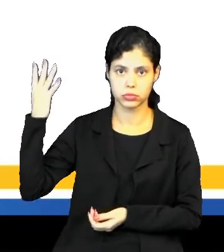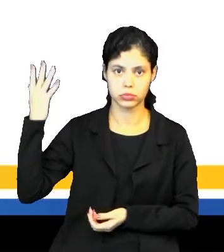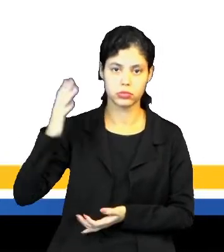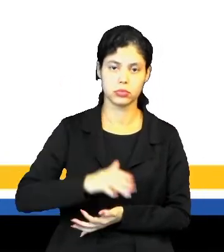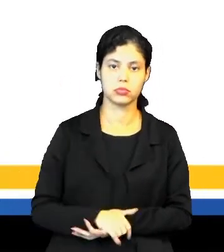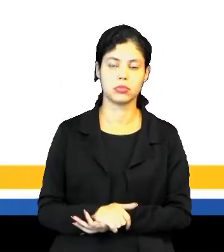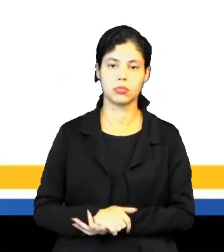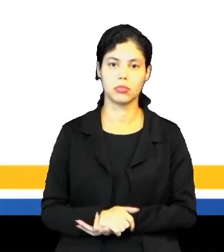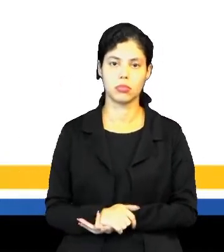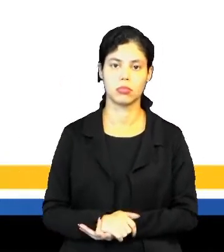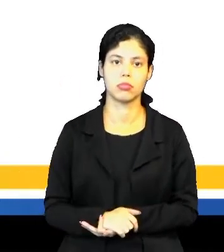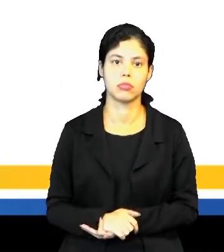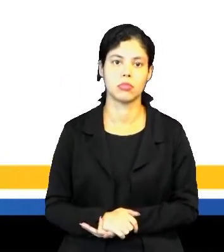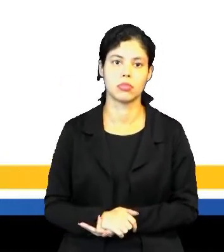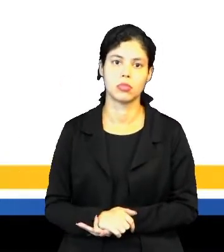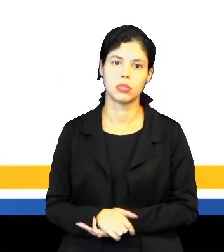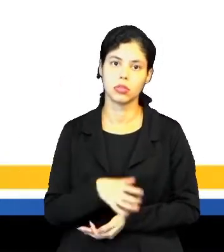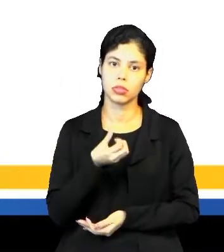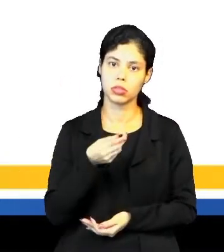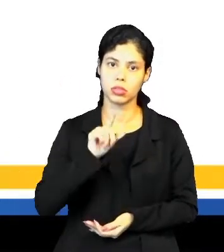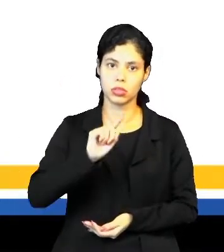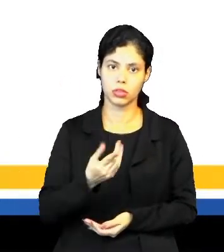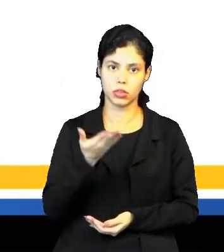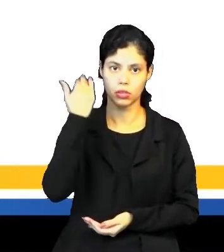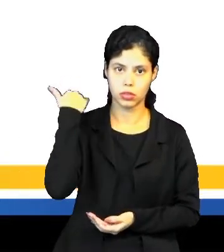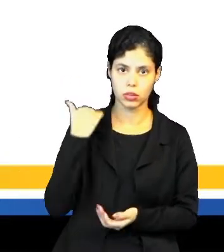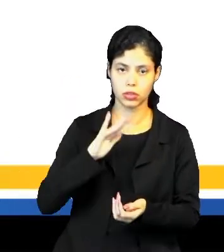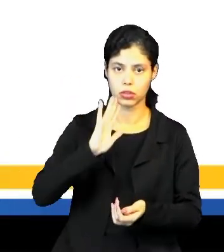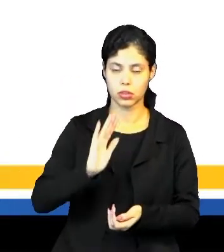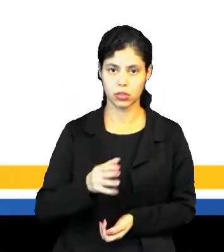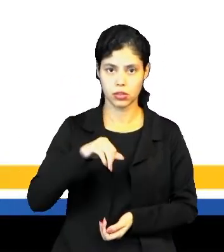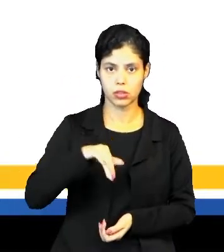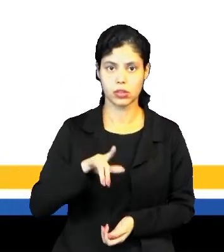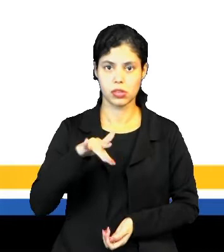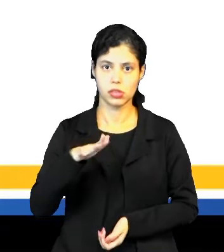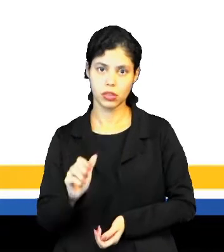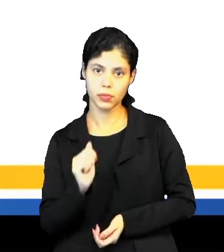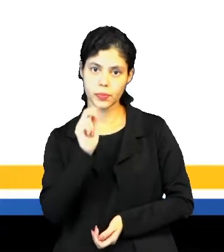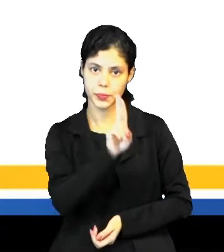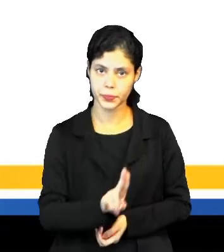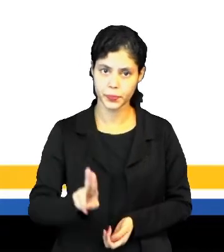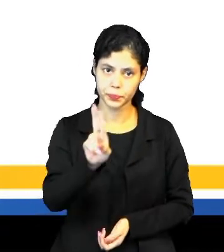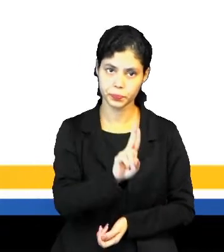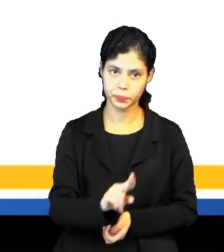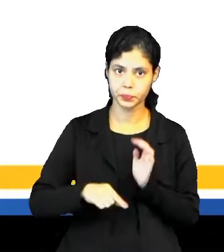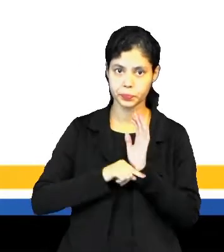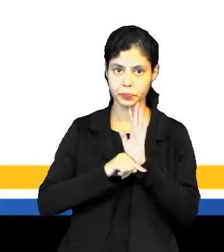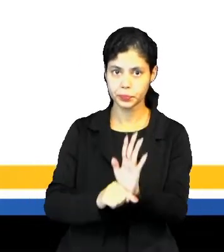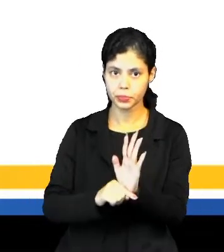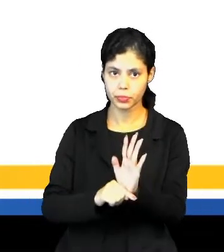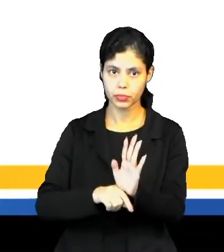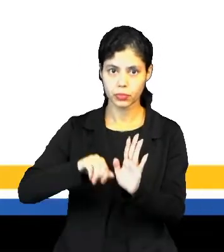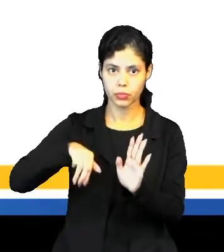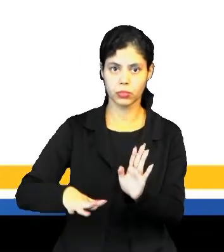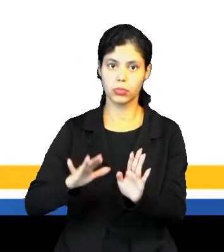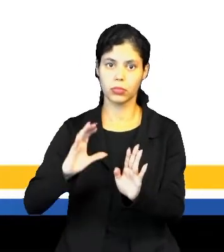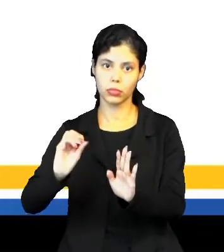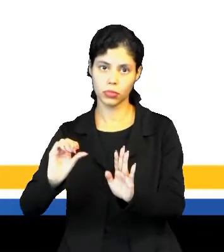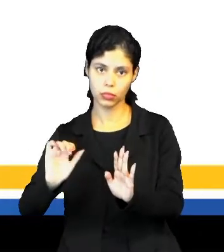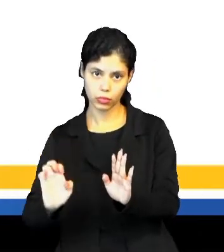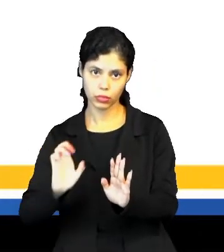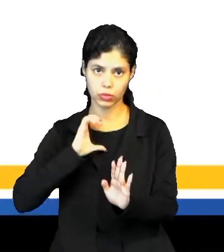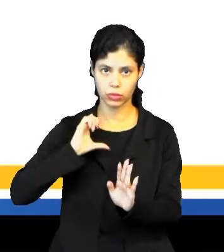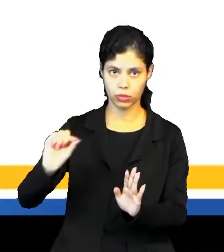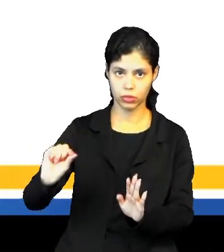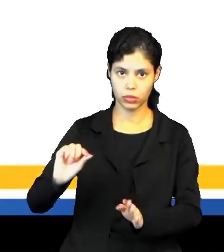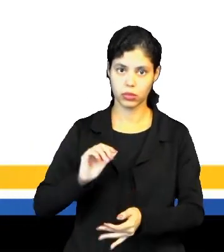para eles ocorreu há cerca de 6.000 anos. Já os muçulmanos usam como referência o ano em que Maomé